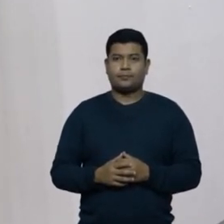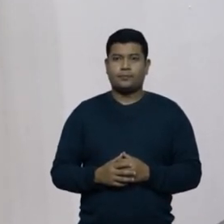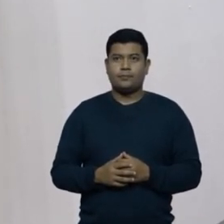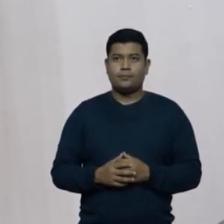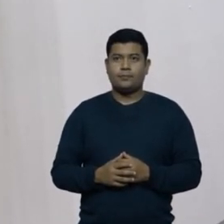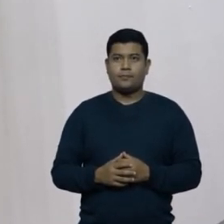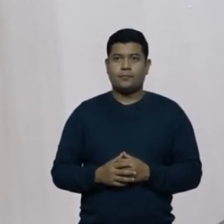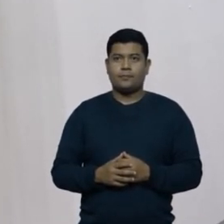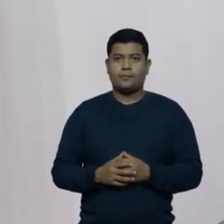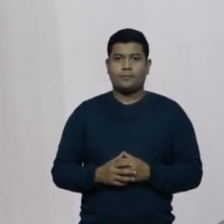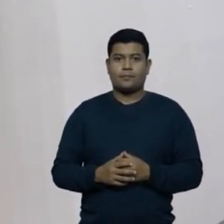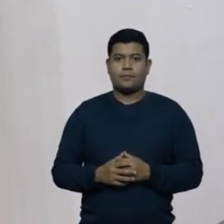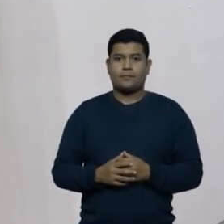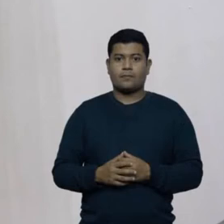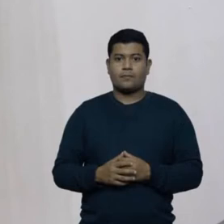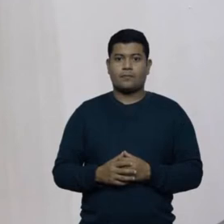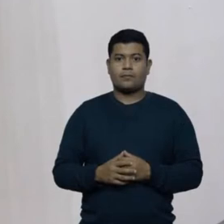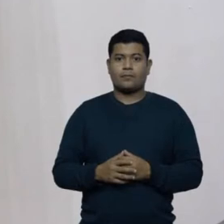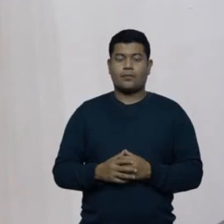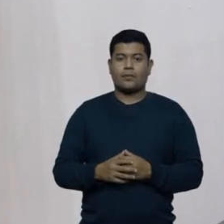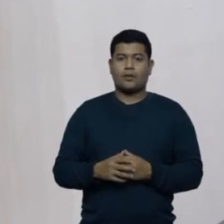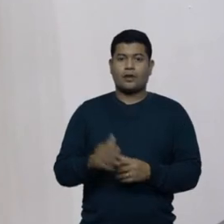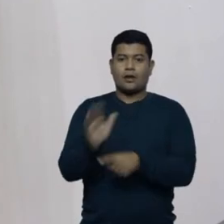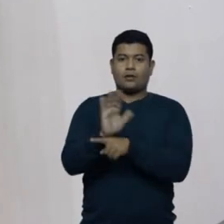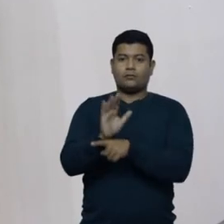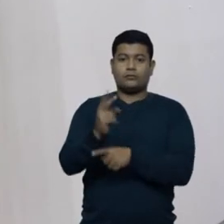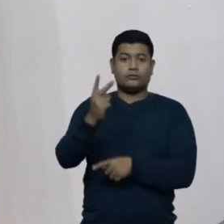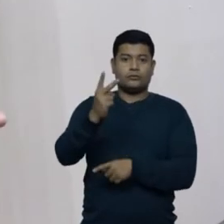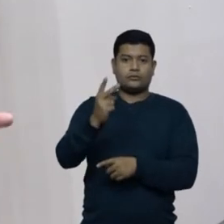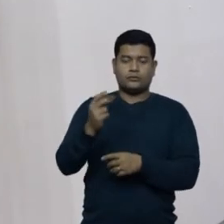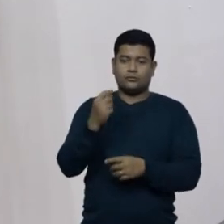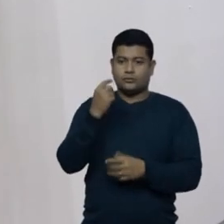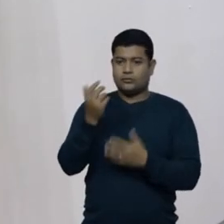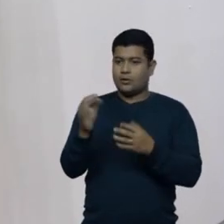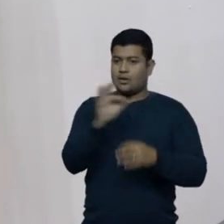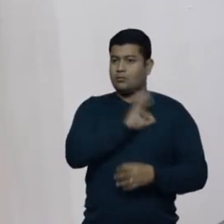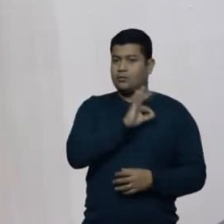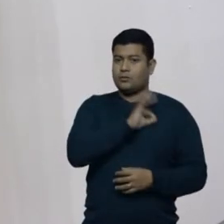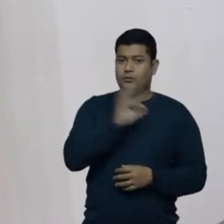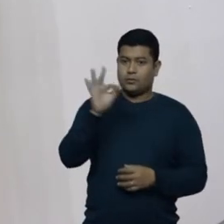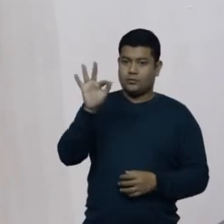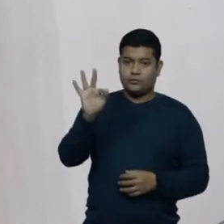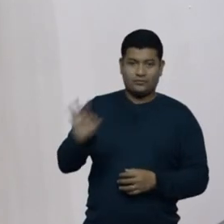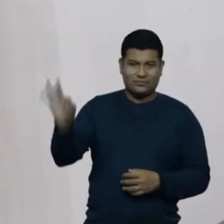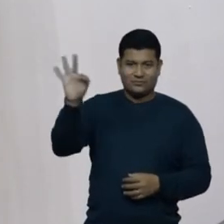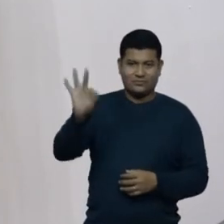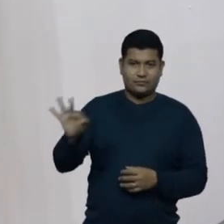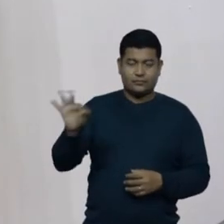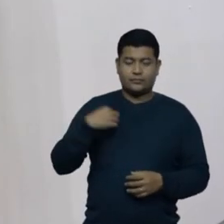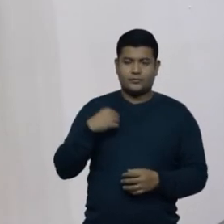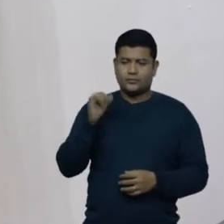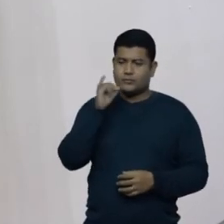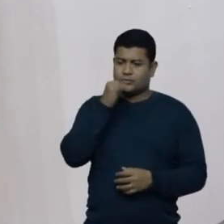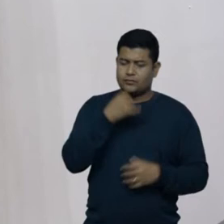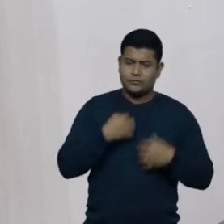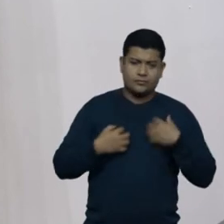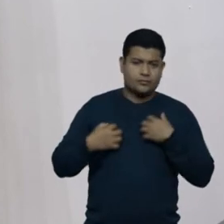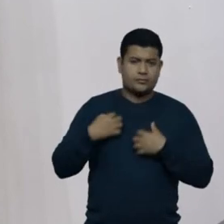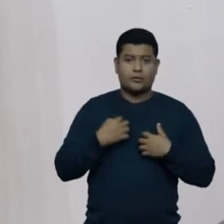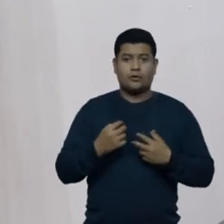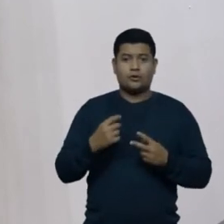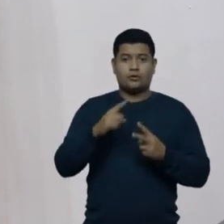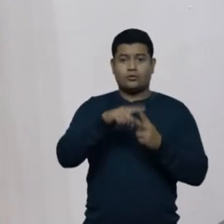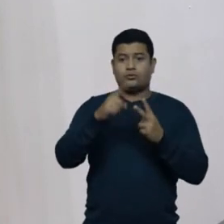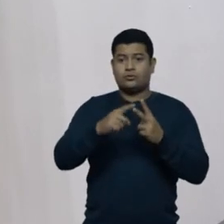Esse segundo vídeo é os policiais federais lamentando a morte de dois